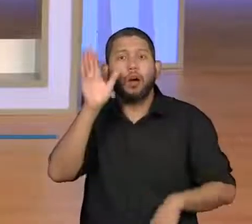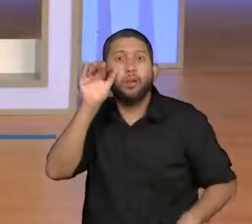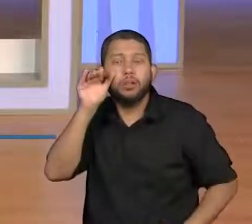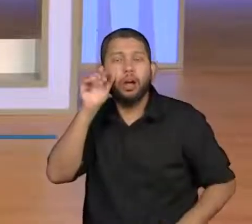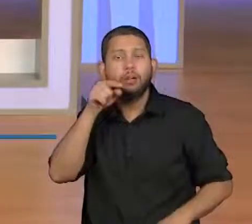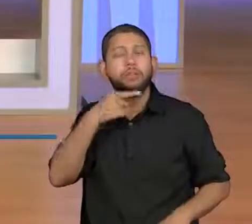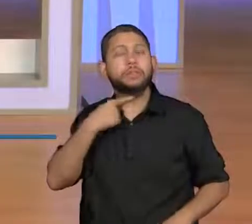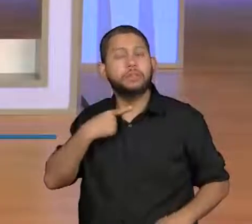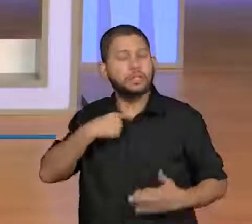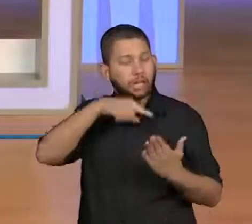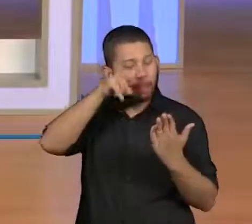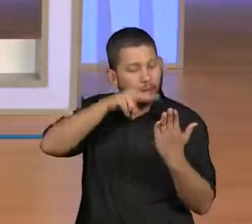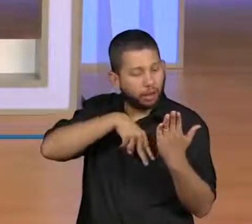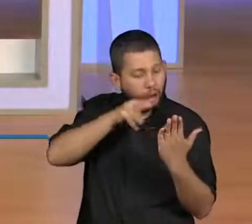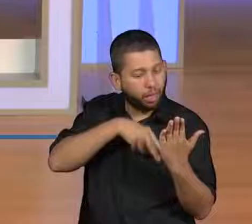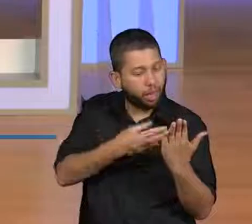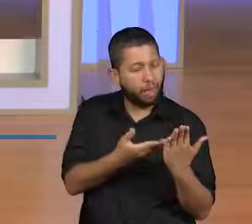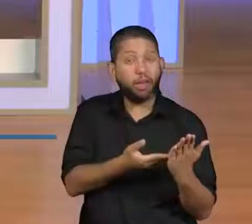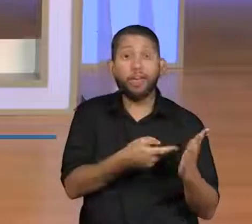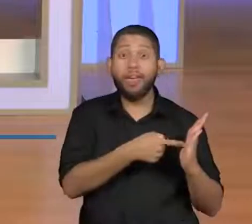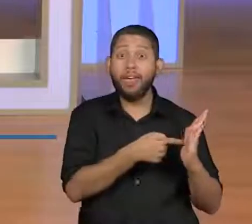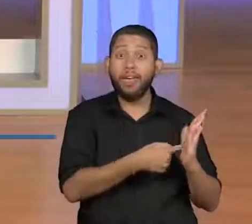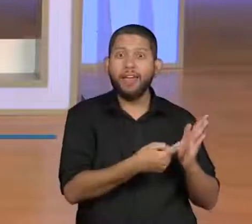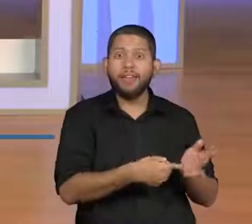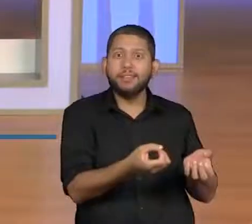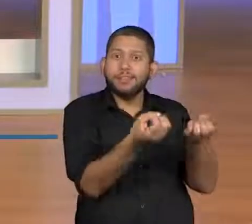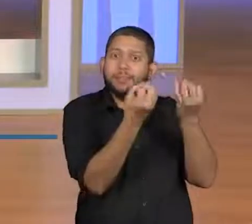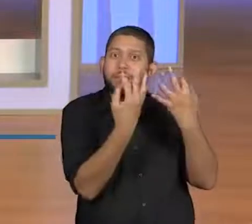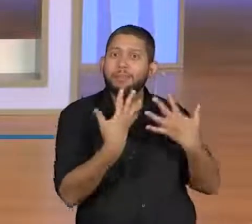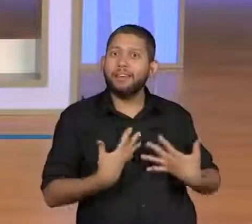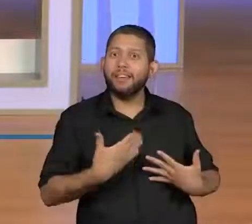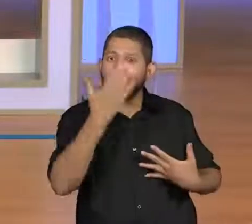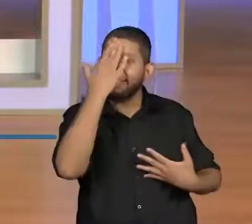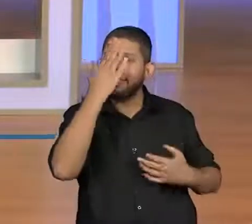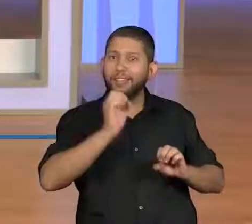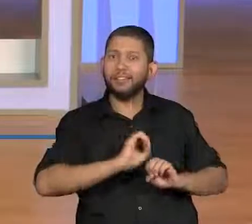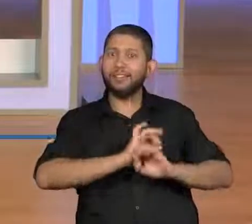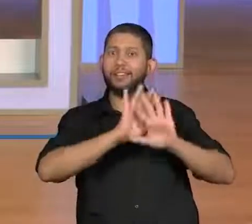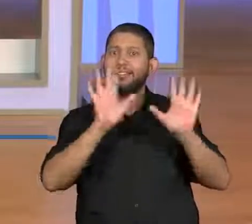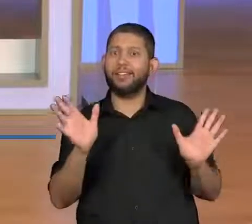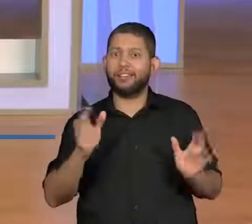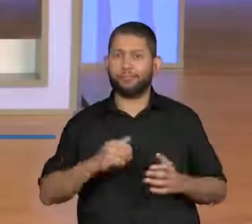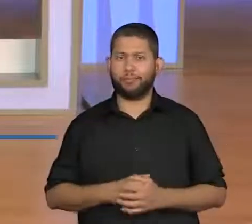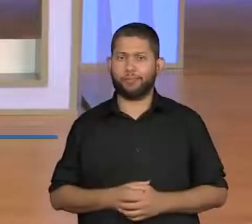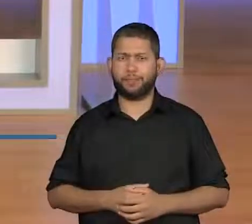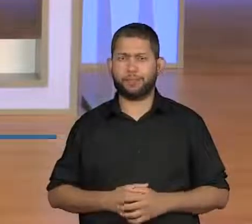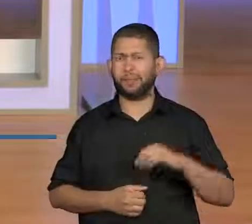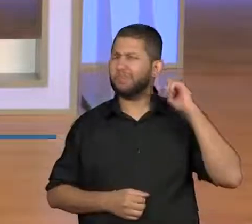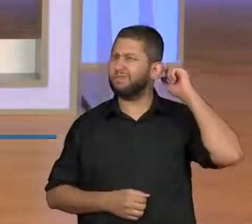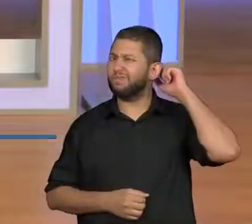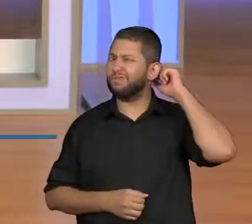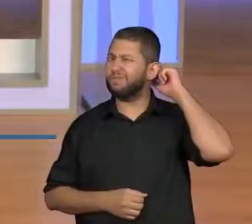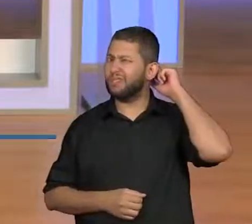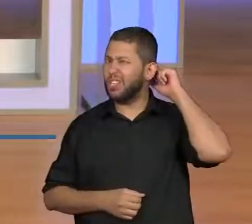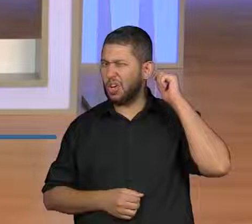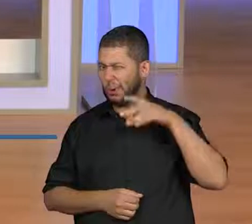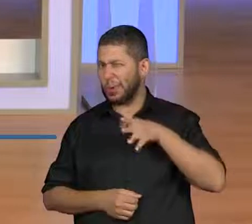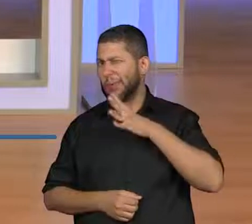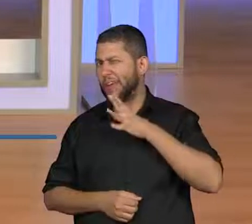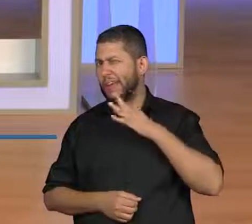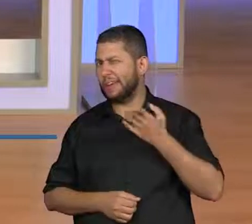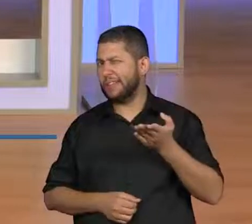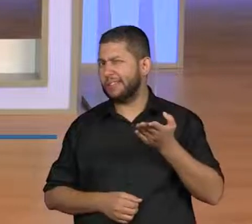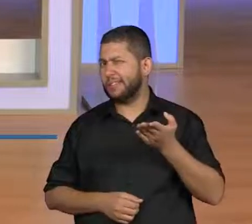já devem ter visto textos a respeito, mas se você não viu nenhum desse formato, pode